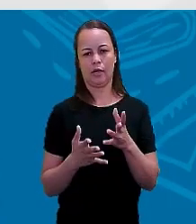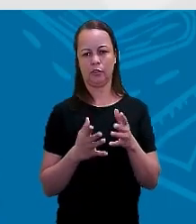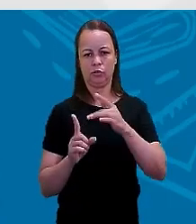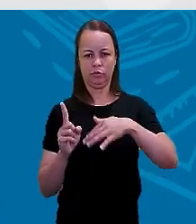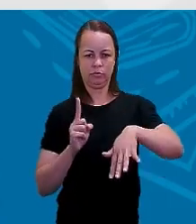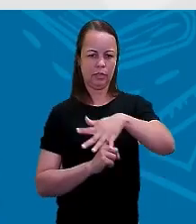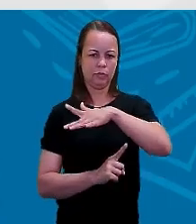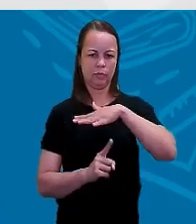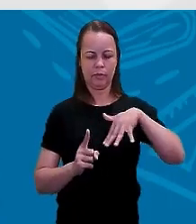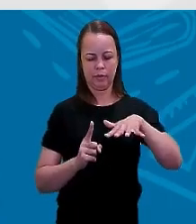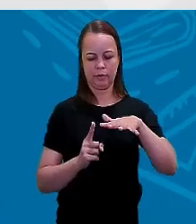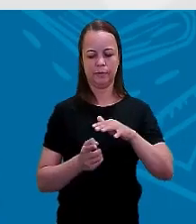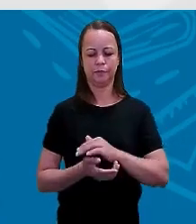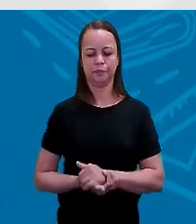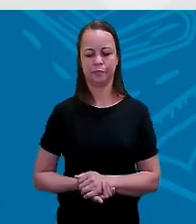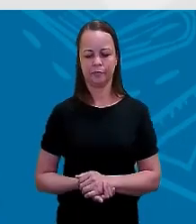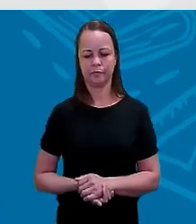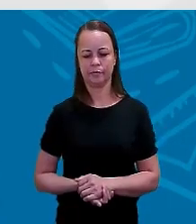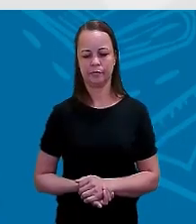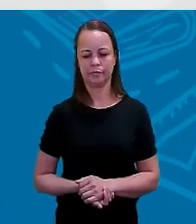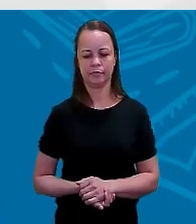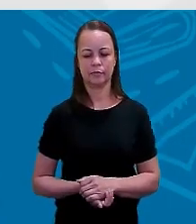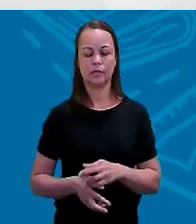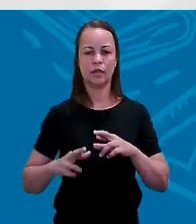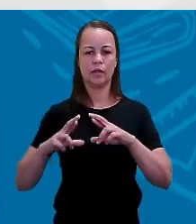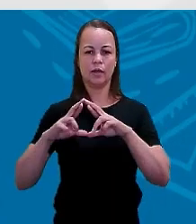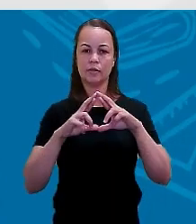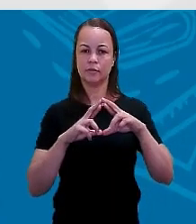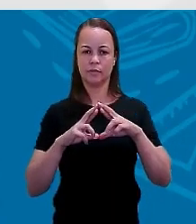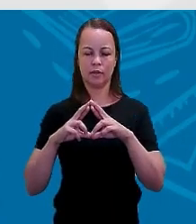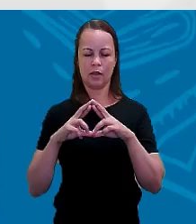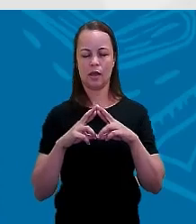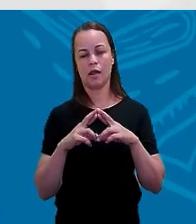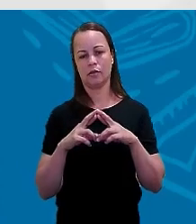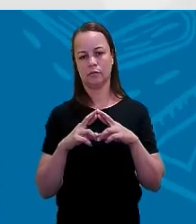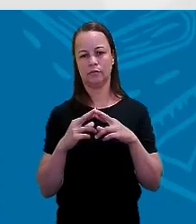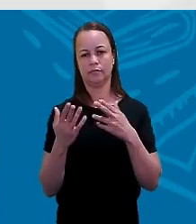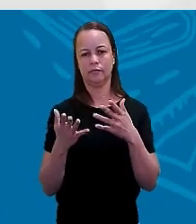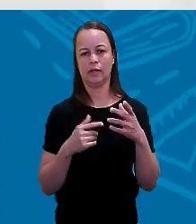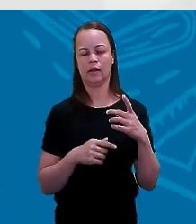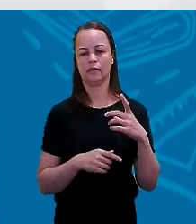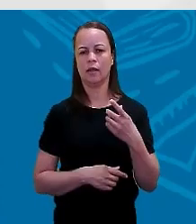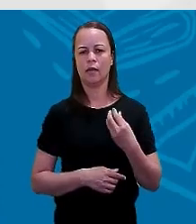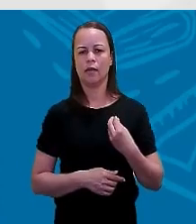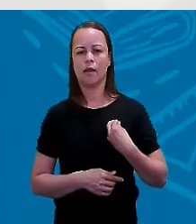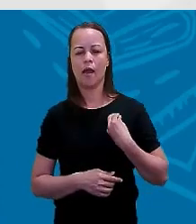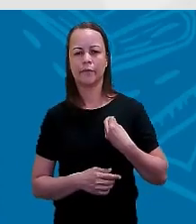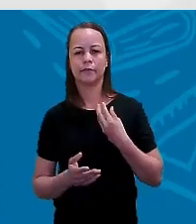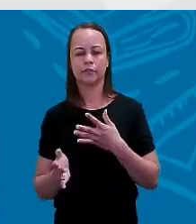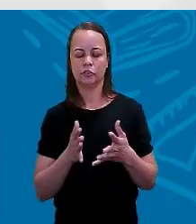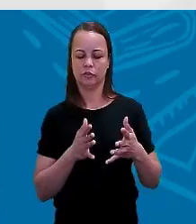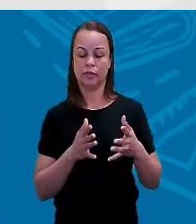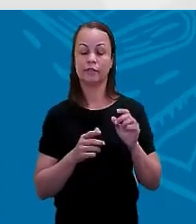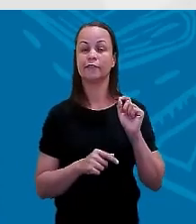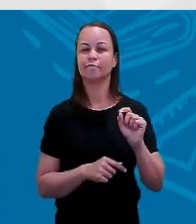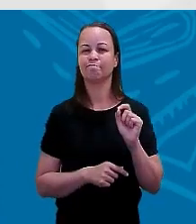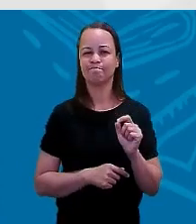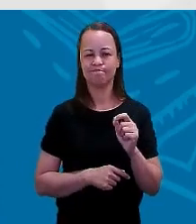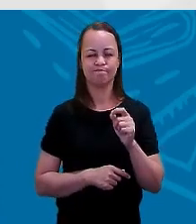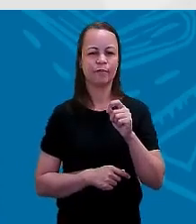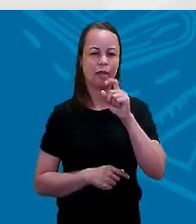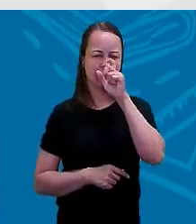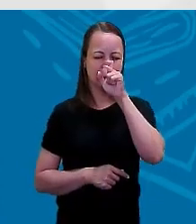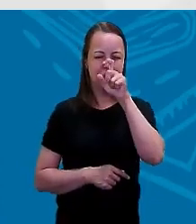meio ambiente. A reciclagem, ela pressupõe a existência de lixo, tá